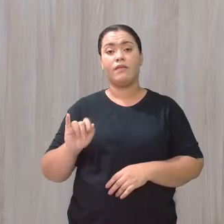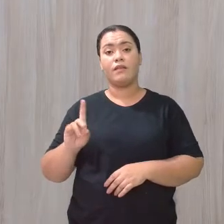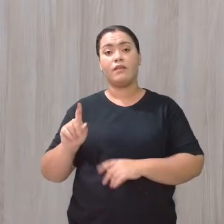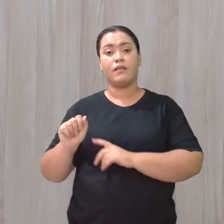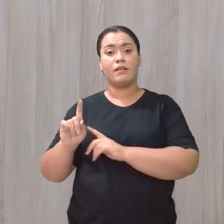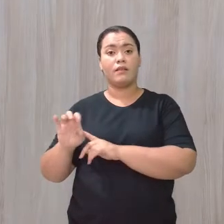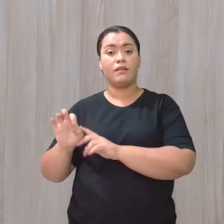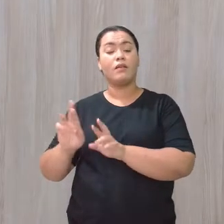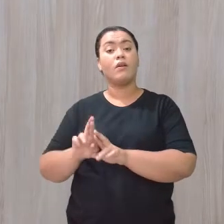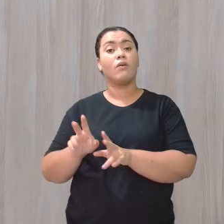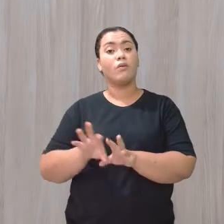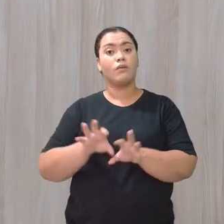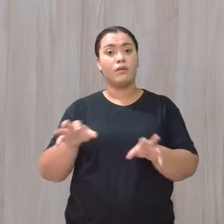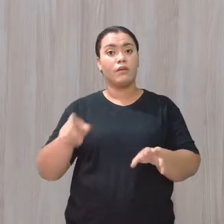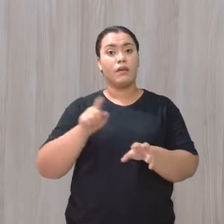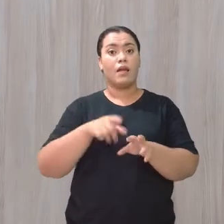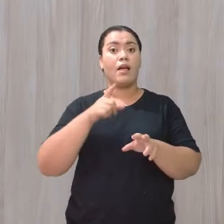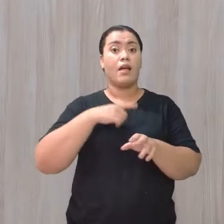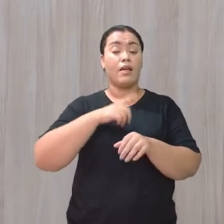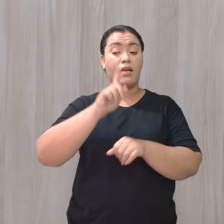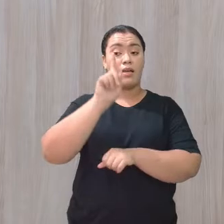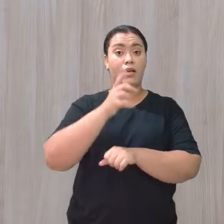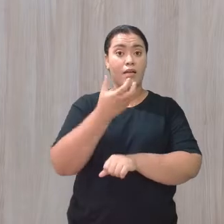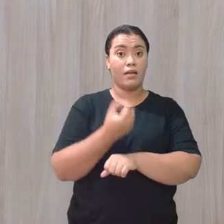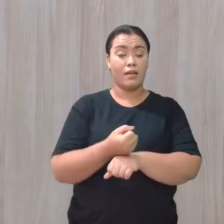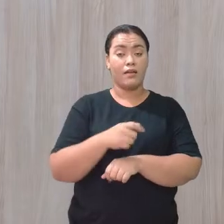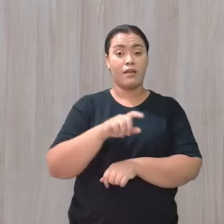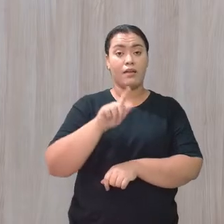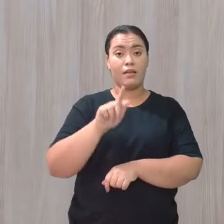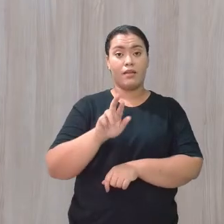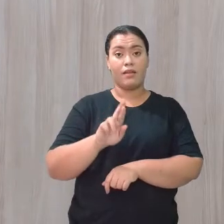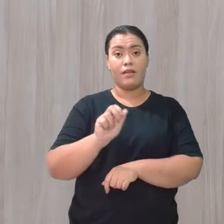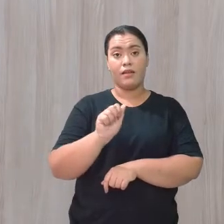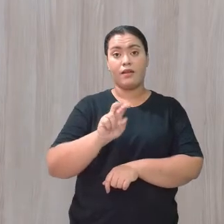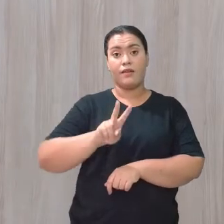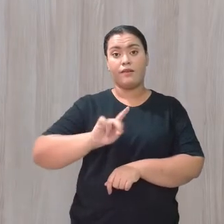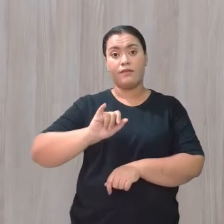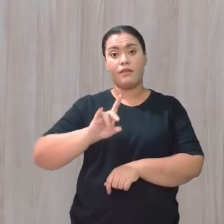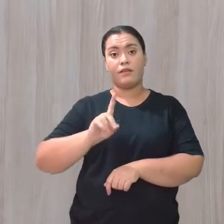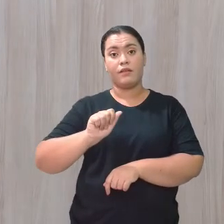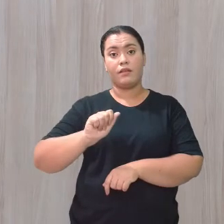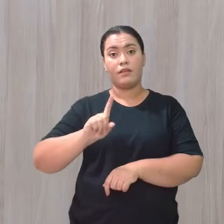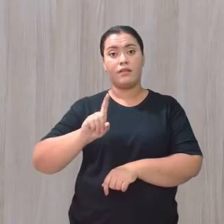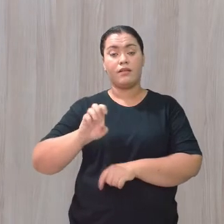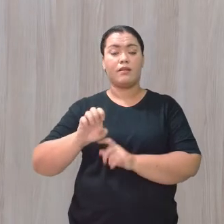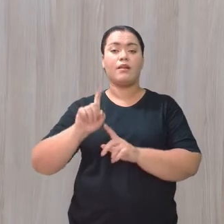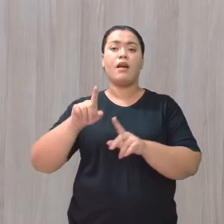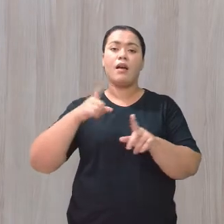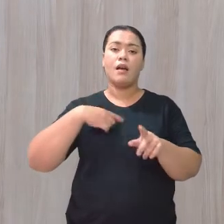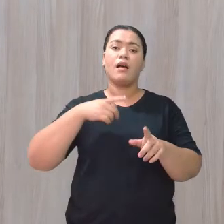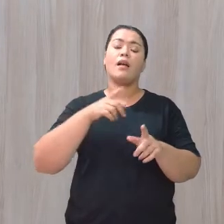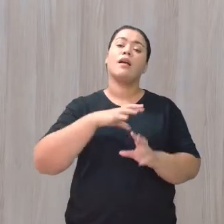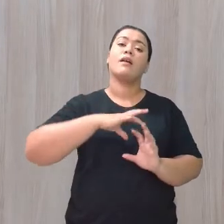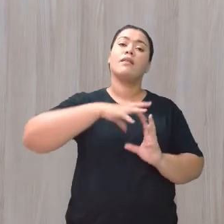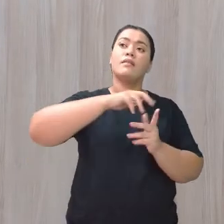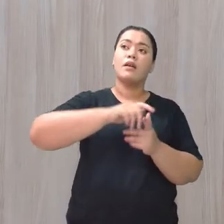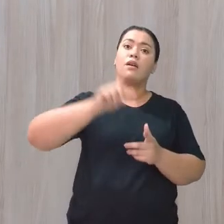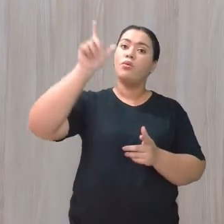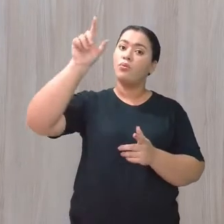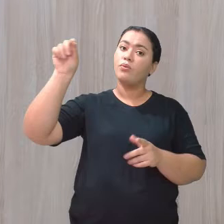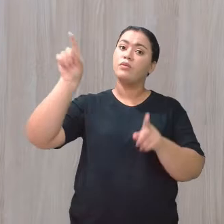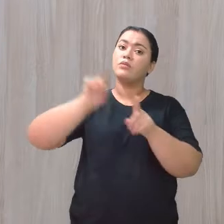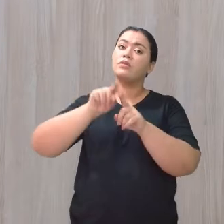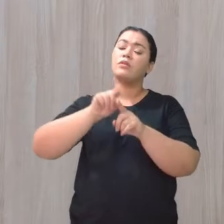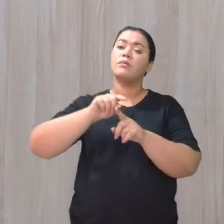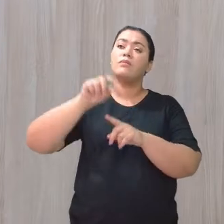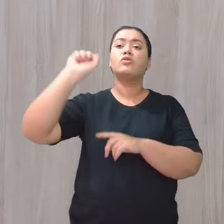da gravidade que é exercida tanto pela Lua com a Terra, como a Terra com a Lua. E o Sol também. Mas o nosso tema aí, nós